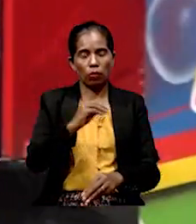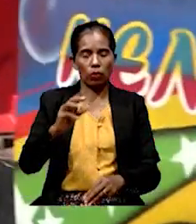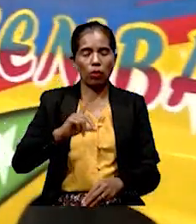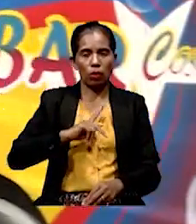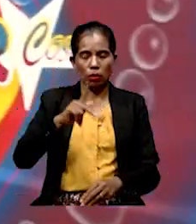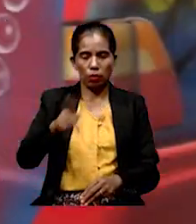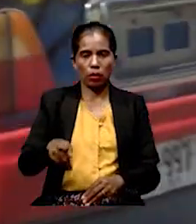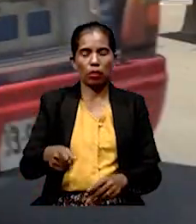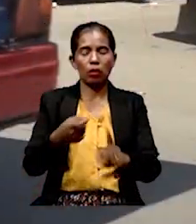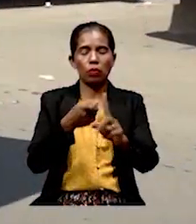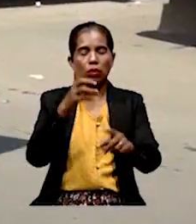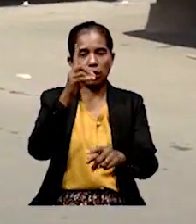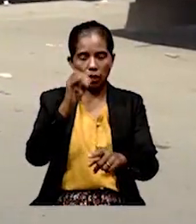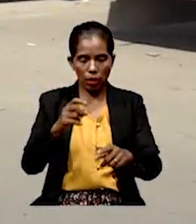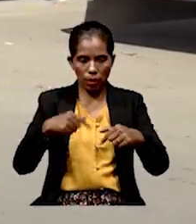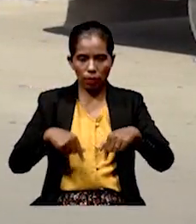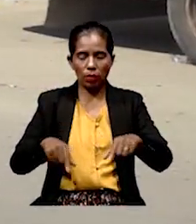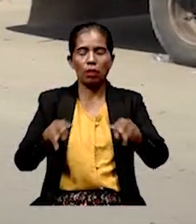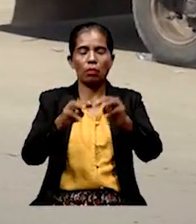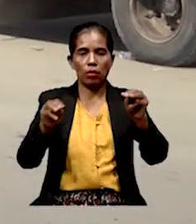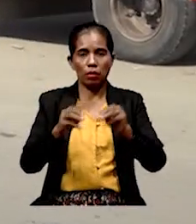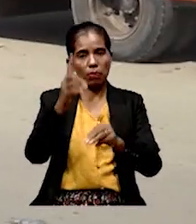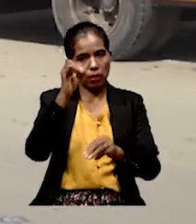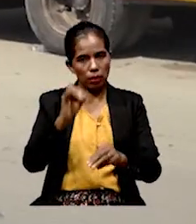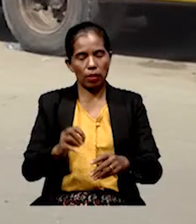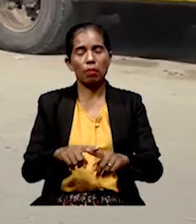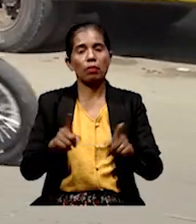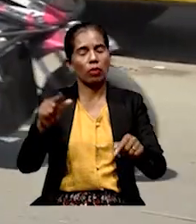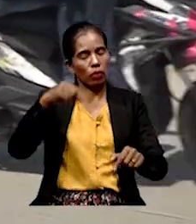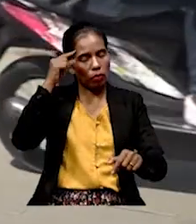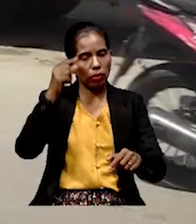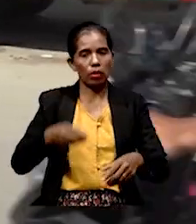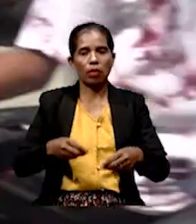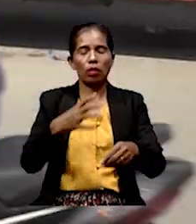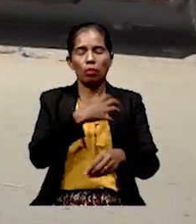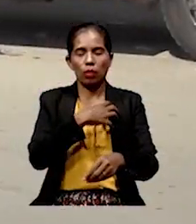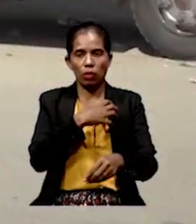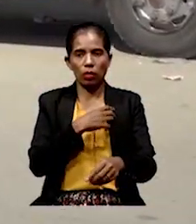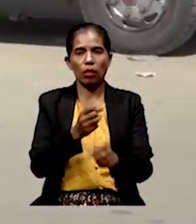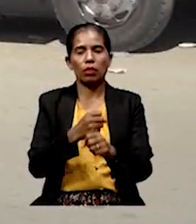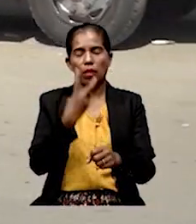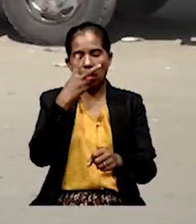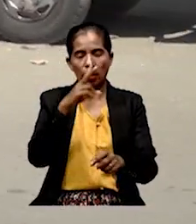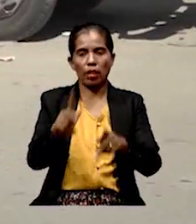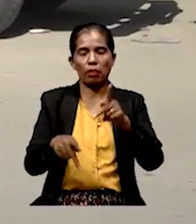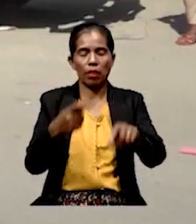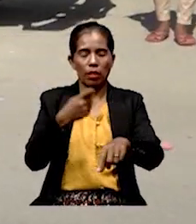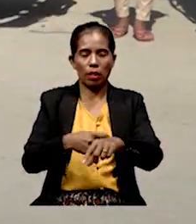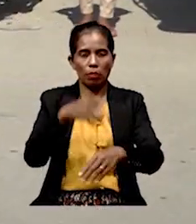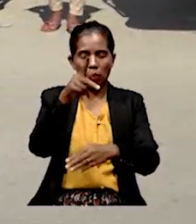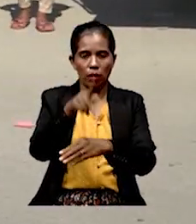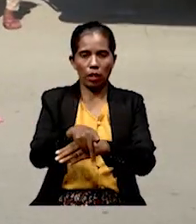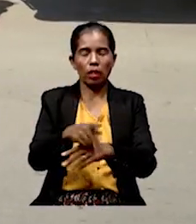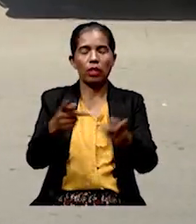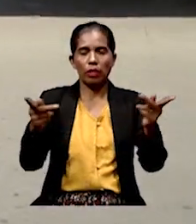halo movimento husidili ba munisipiu no munisipiu Maidili. Mai be governo fo na orientação ba Penteli atu halo pasar revista ya tempo kalan i